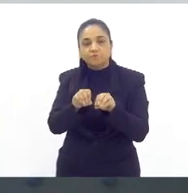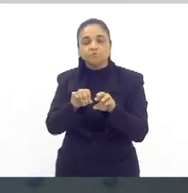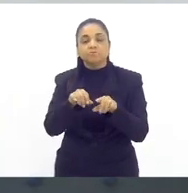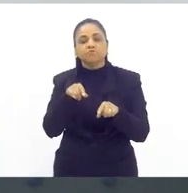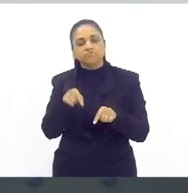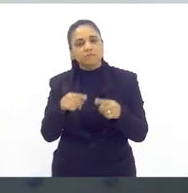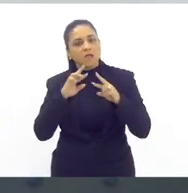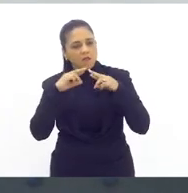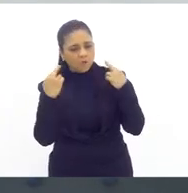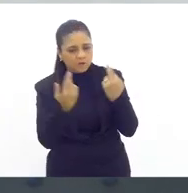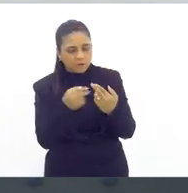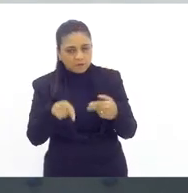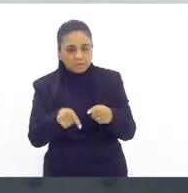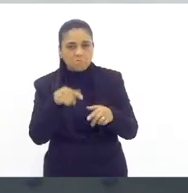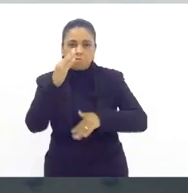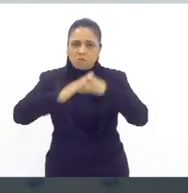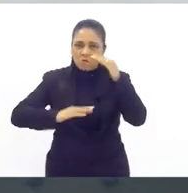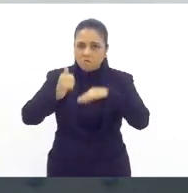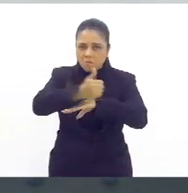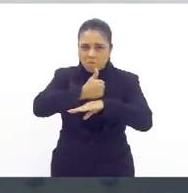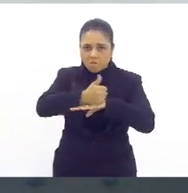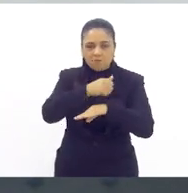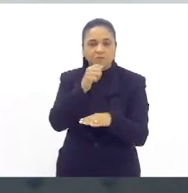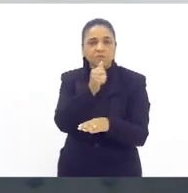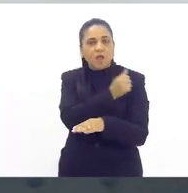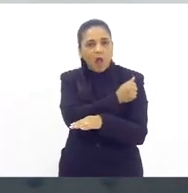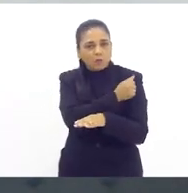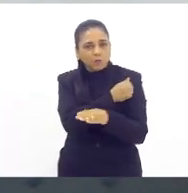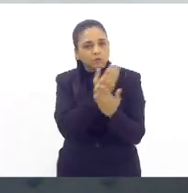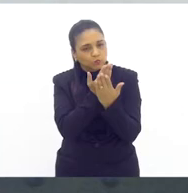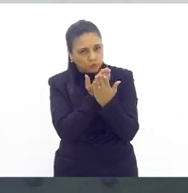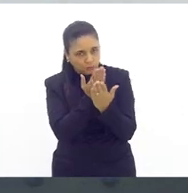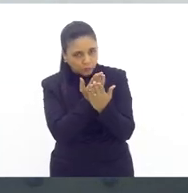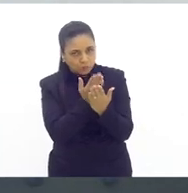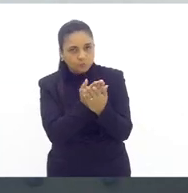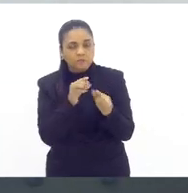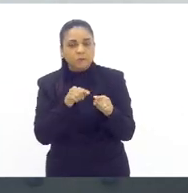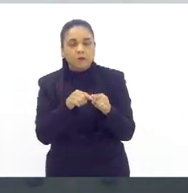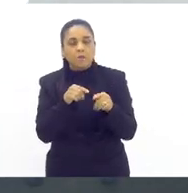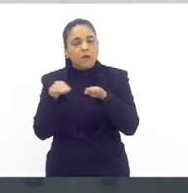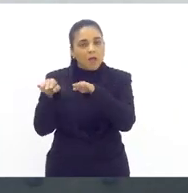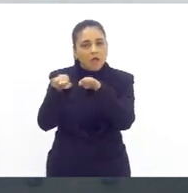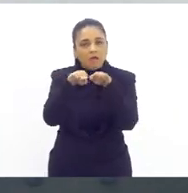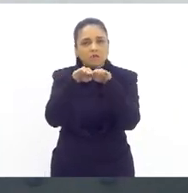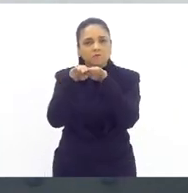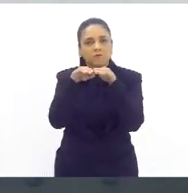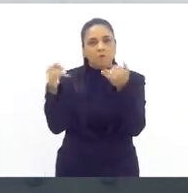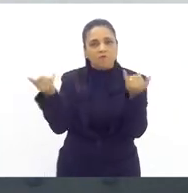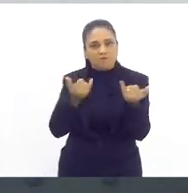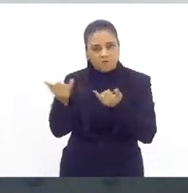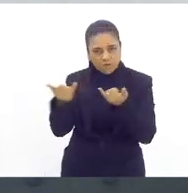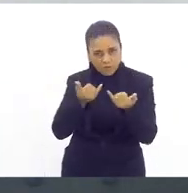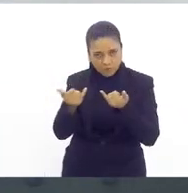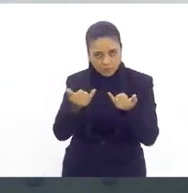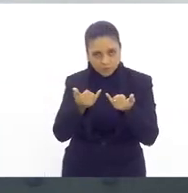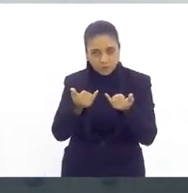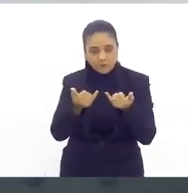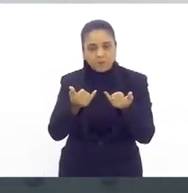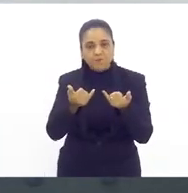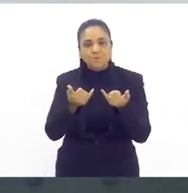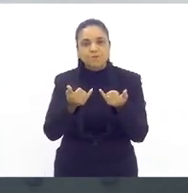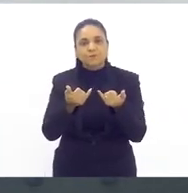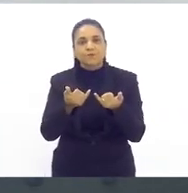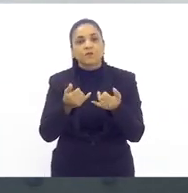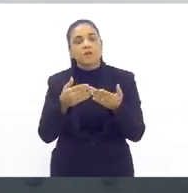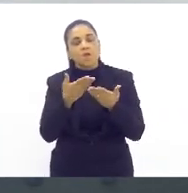profissionais estudantes para que a gente possa nivelar as informações que nós temos e por isso eu